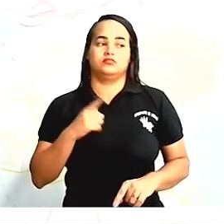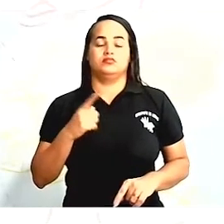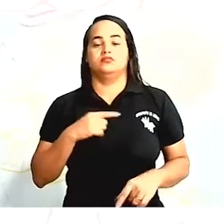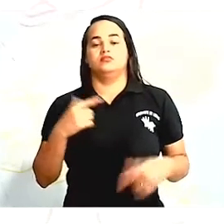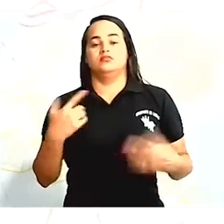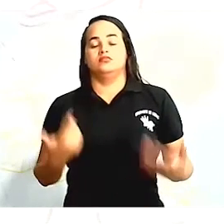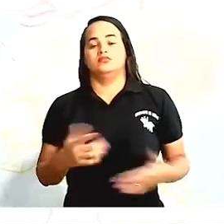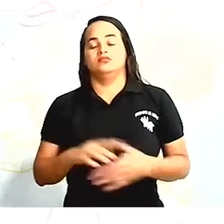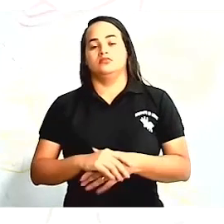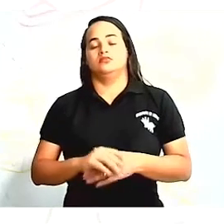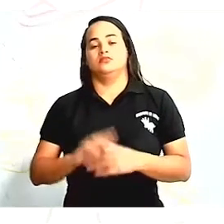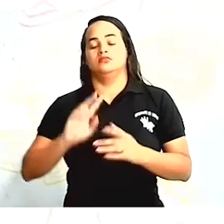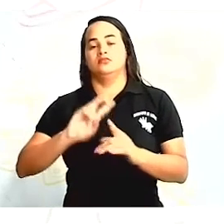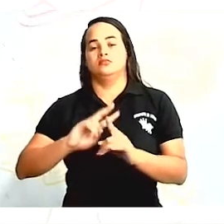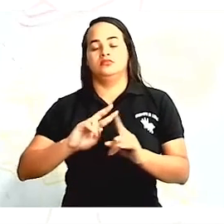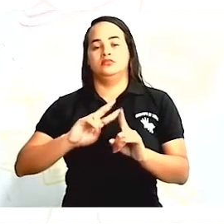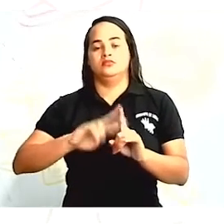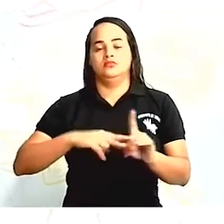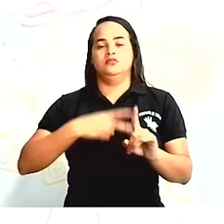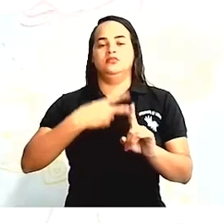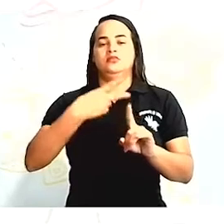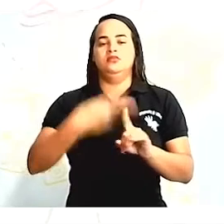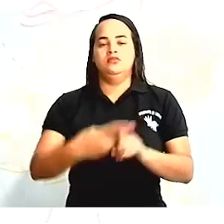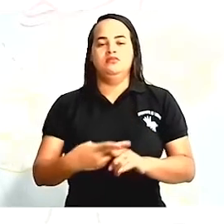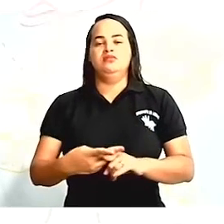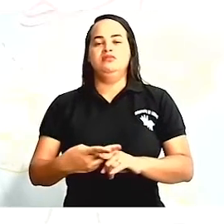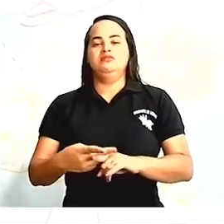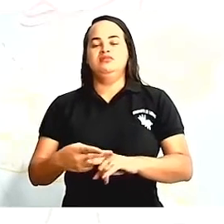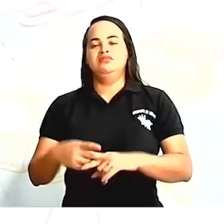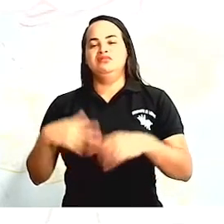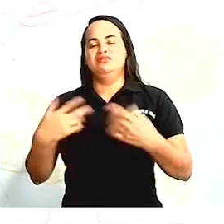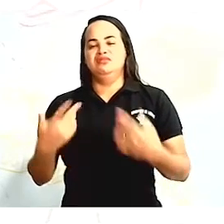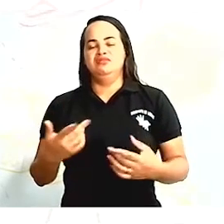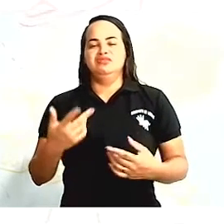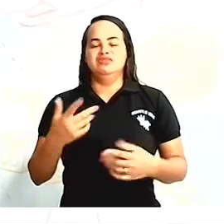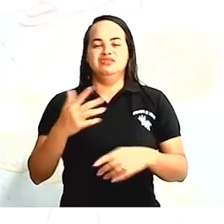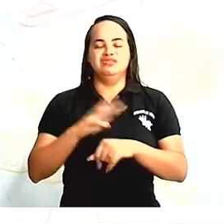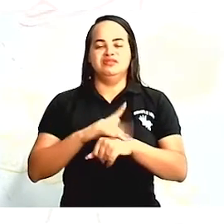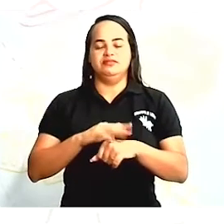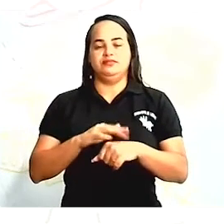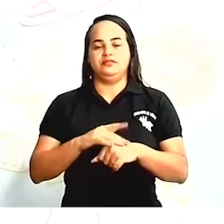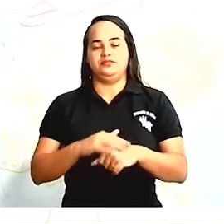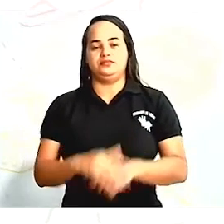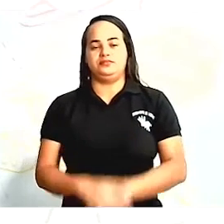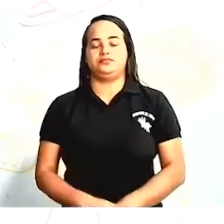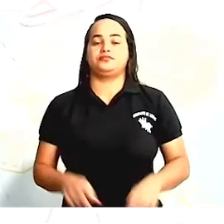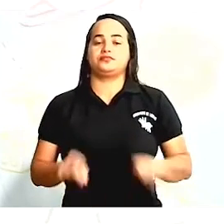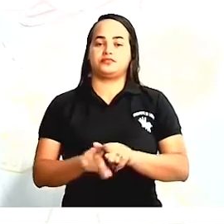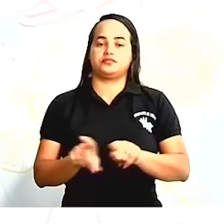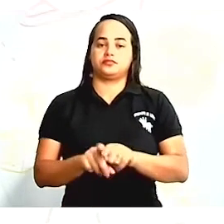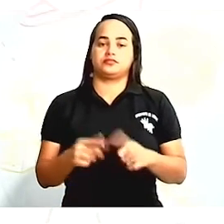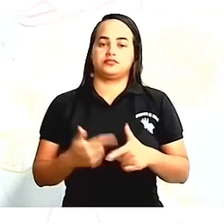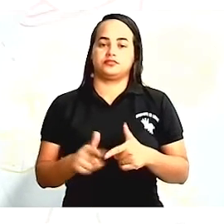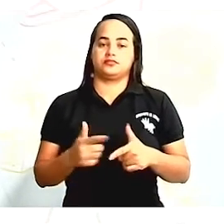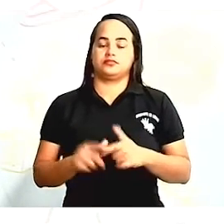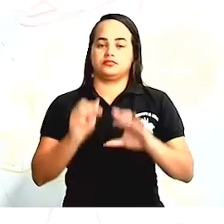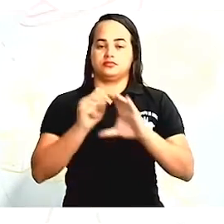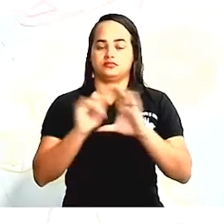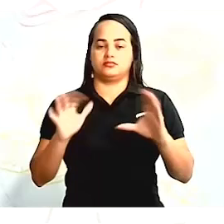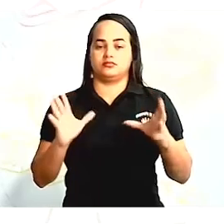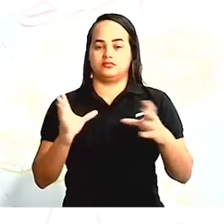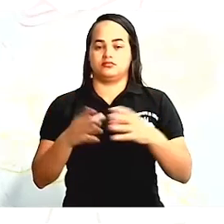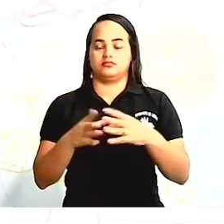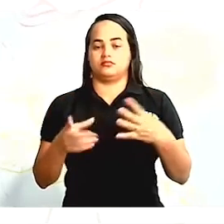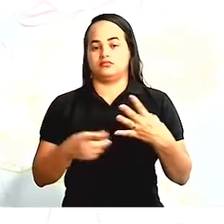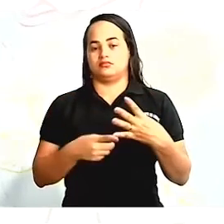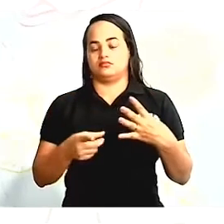que são o aumento de tecidos de forma anormal. Isso também causa problemas e também é característica desse grupo 4,